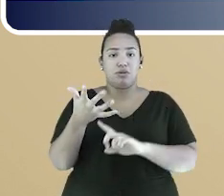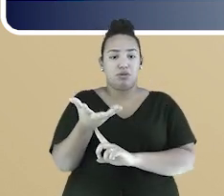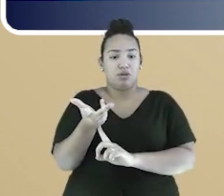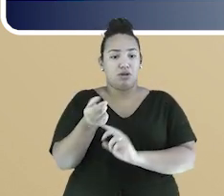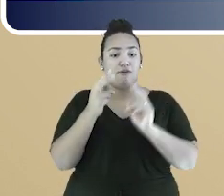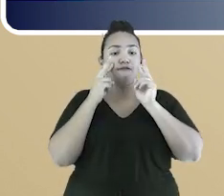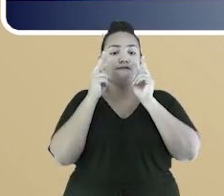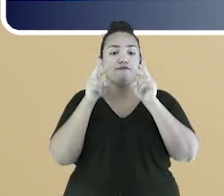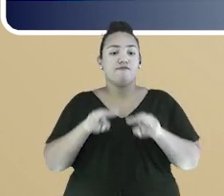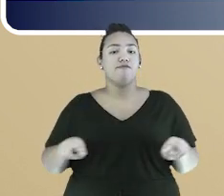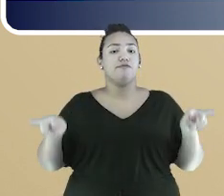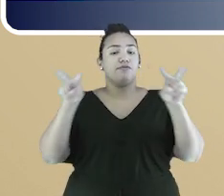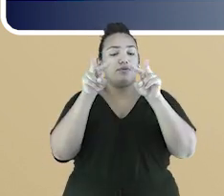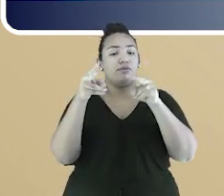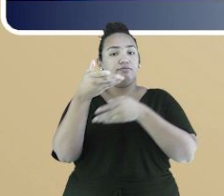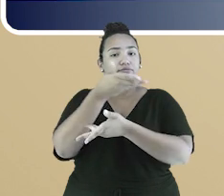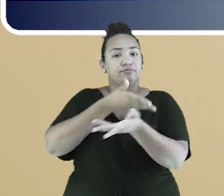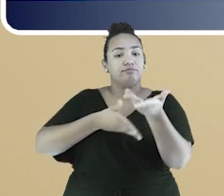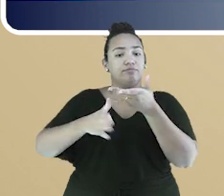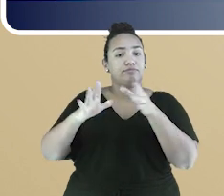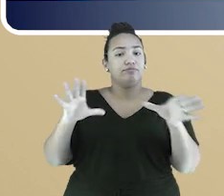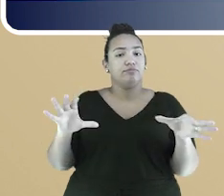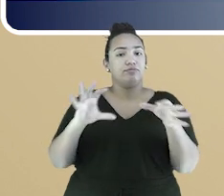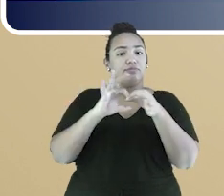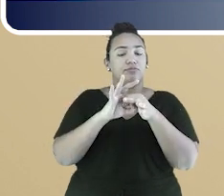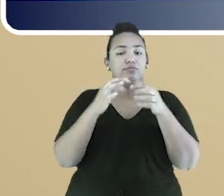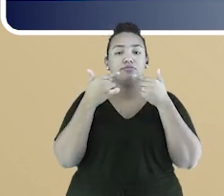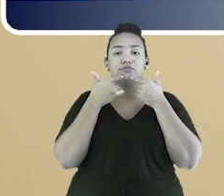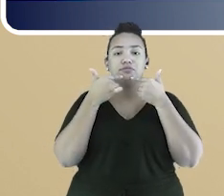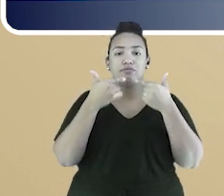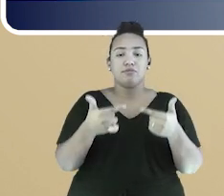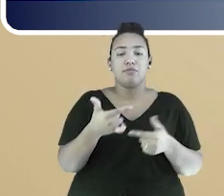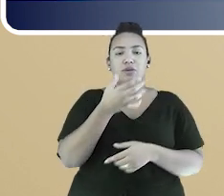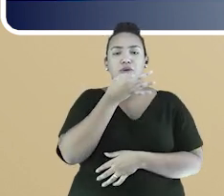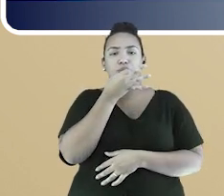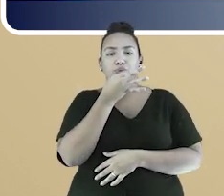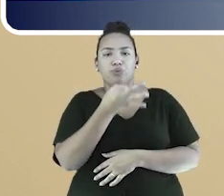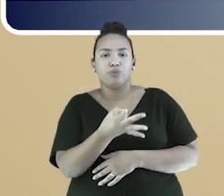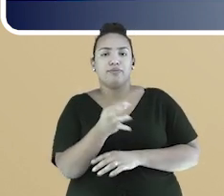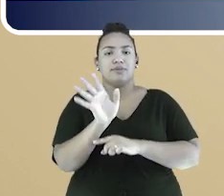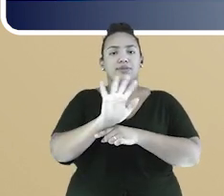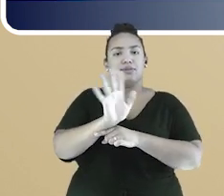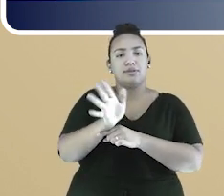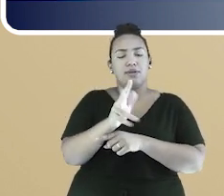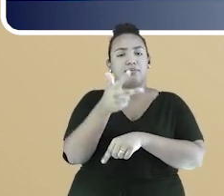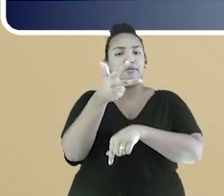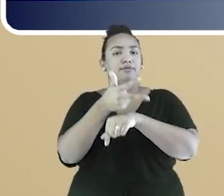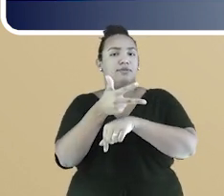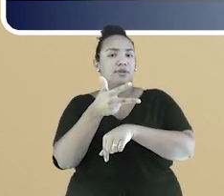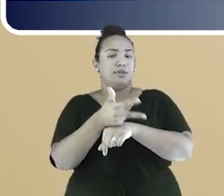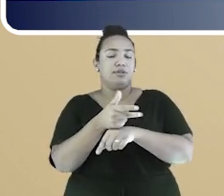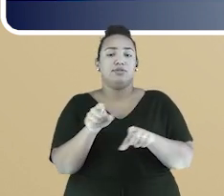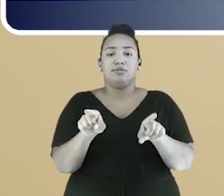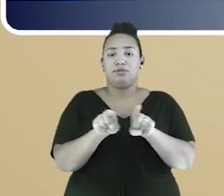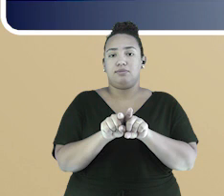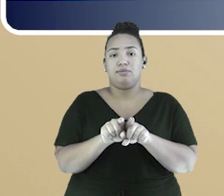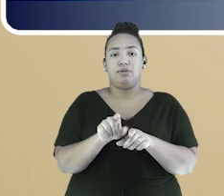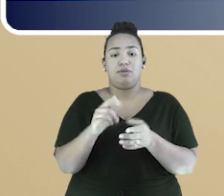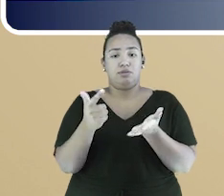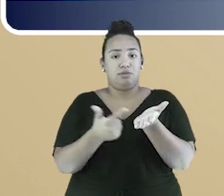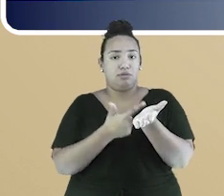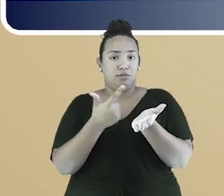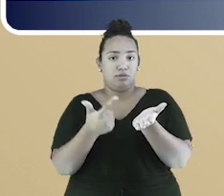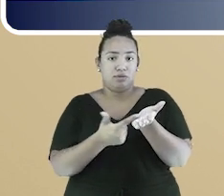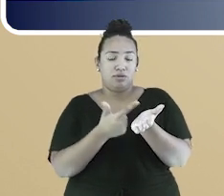artes visuais se integram às linguagens audiovisuais, cinema, animações, vídeos, etc., gráficas, capas